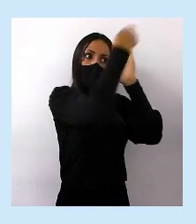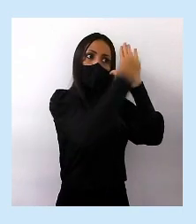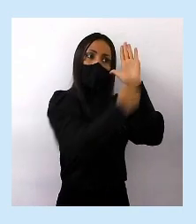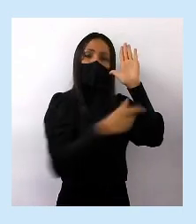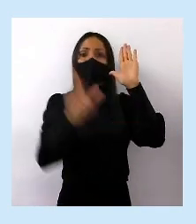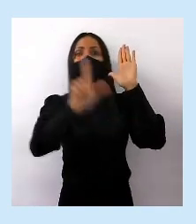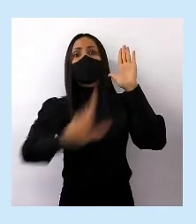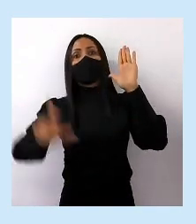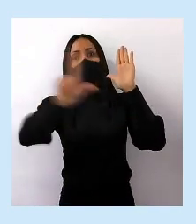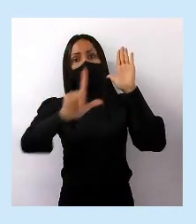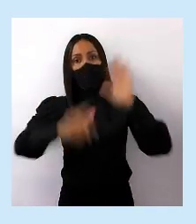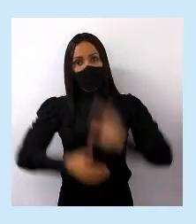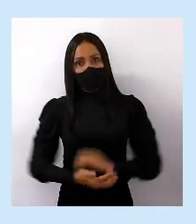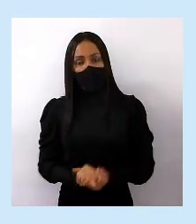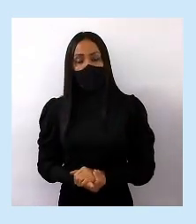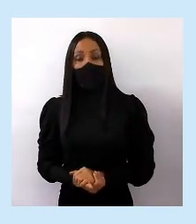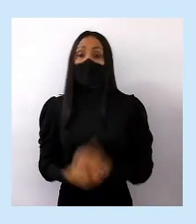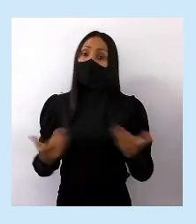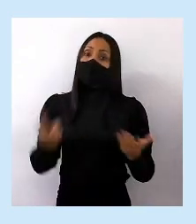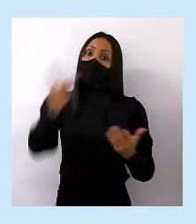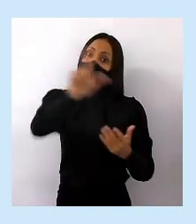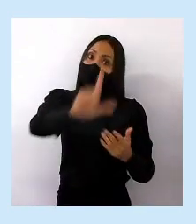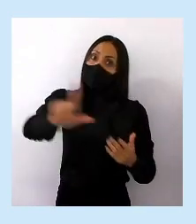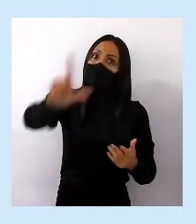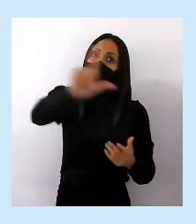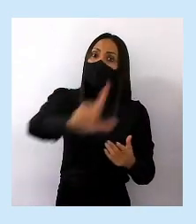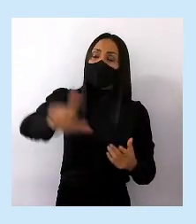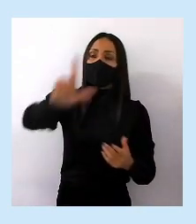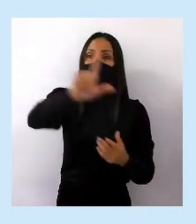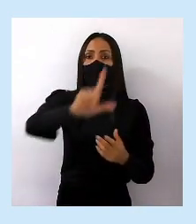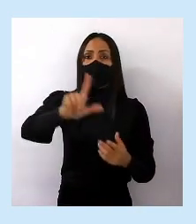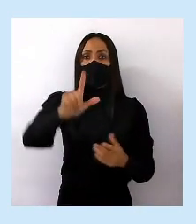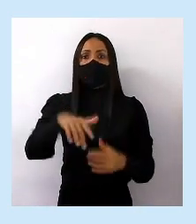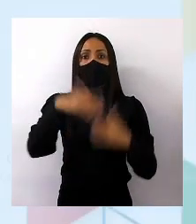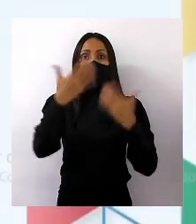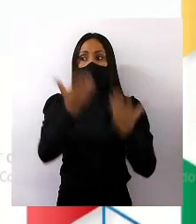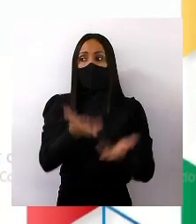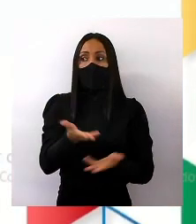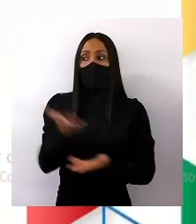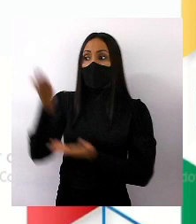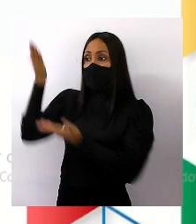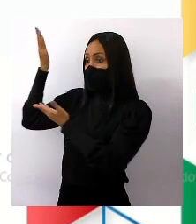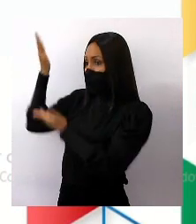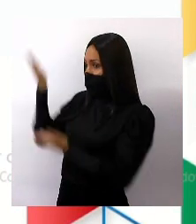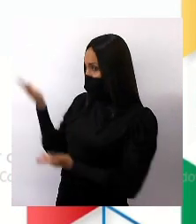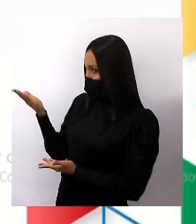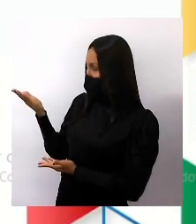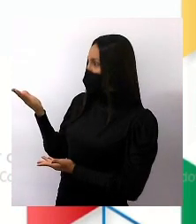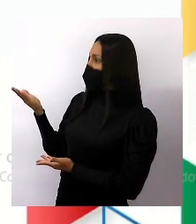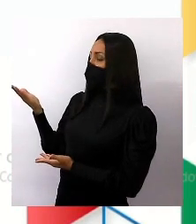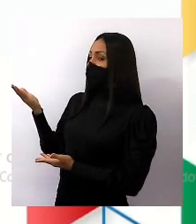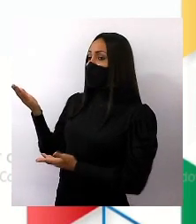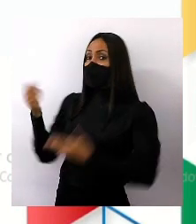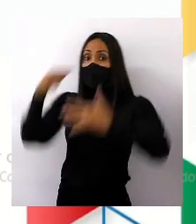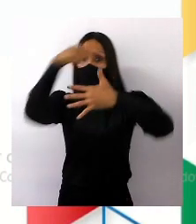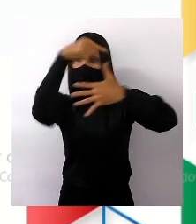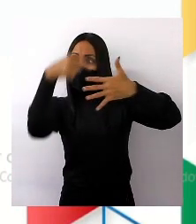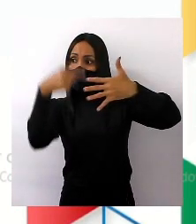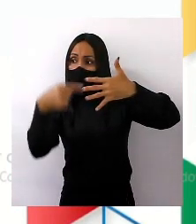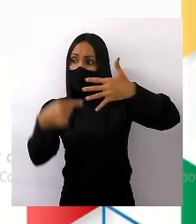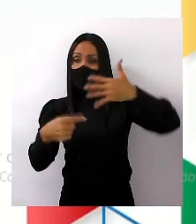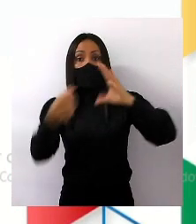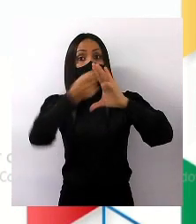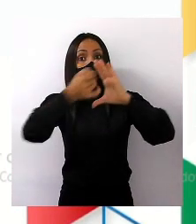literária. Então, a literatura, gente, como você pode observar aí no slide, ela se divide em várias características, né?